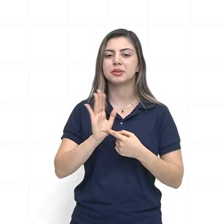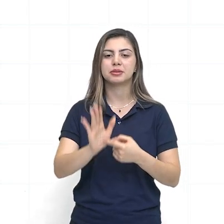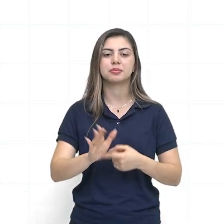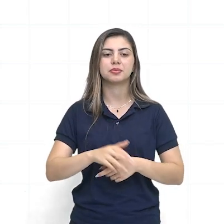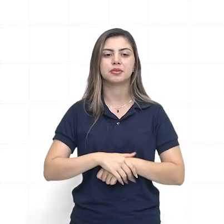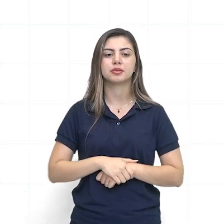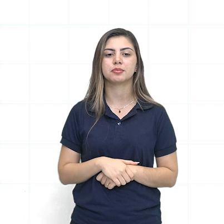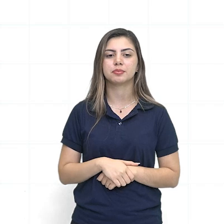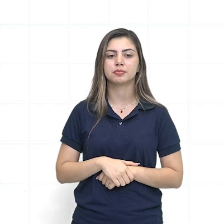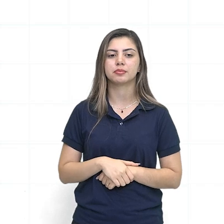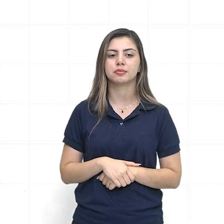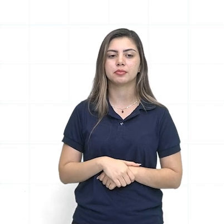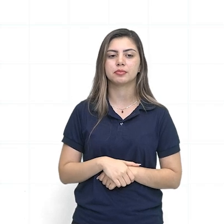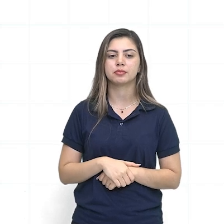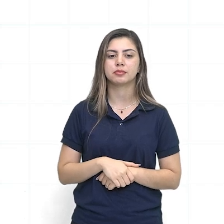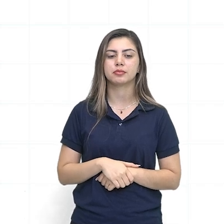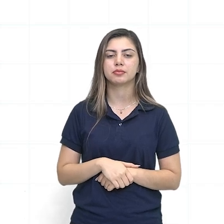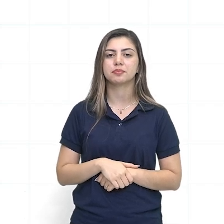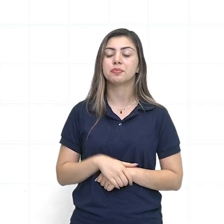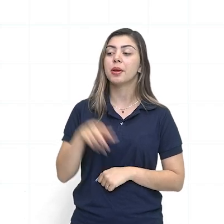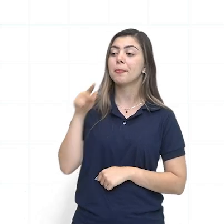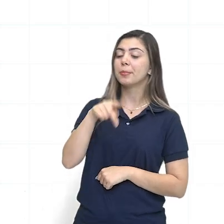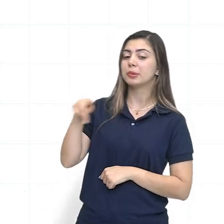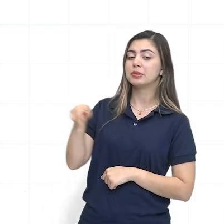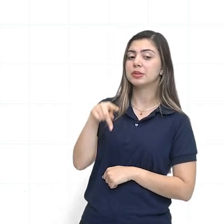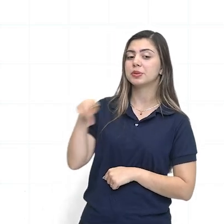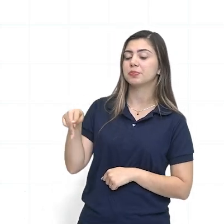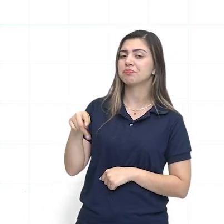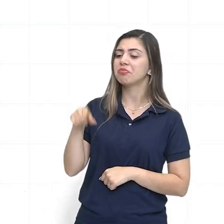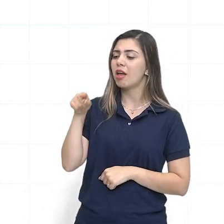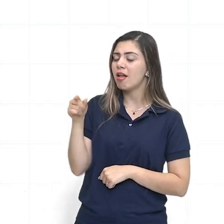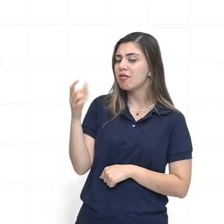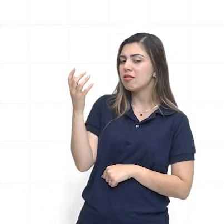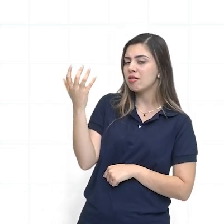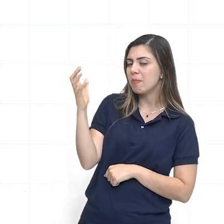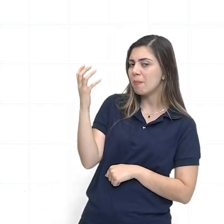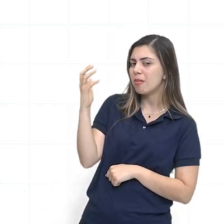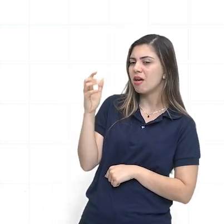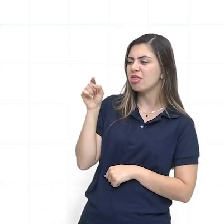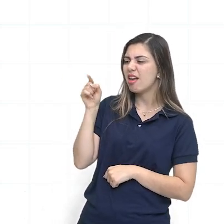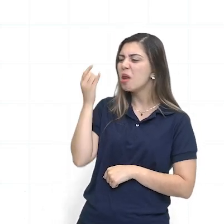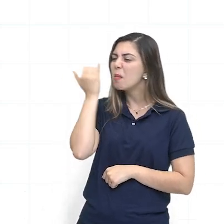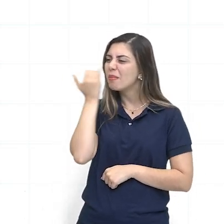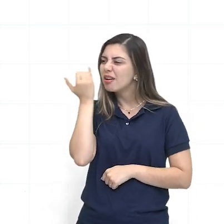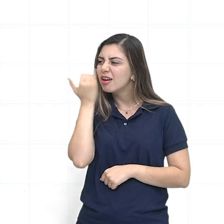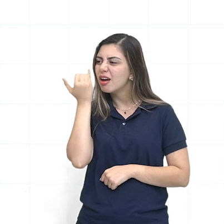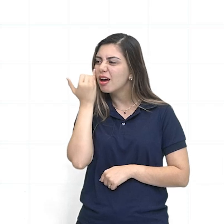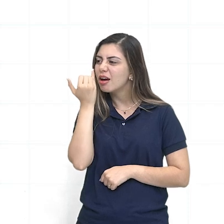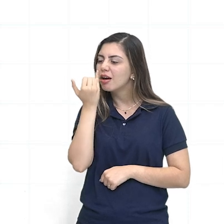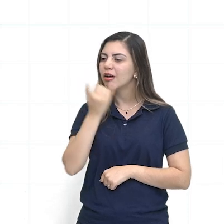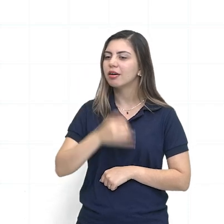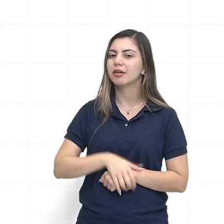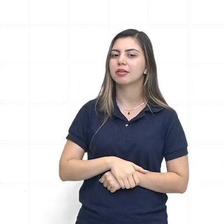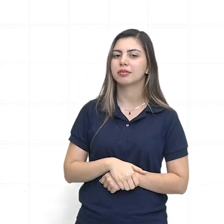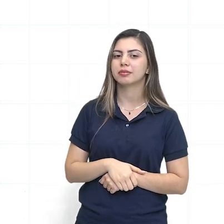ocorre? Então, observe ali, ó. Professor, esta planta é preguiçosa?